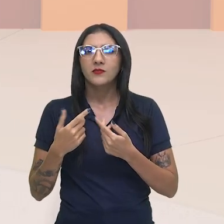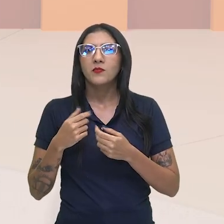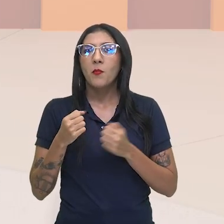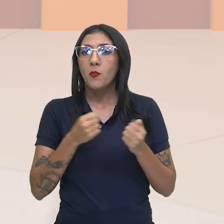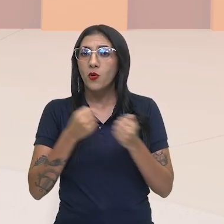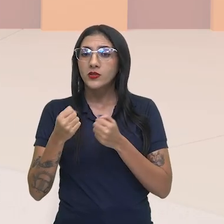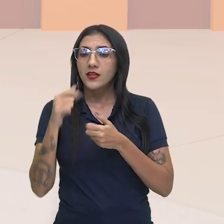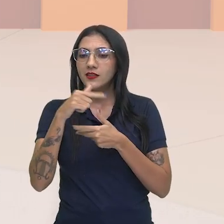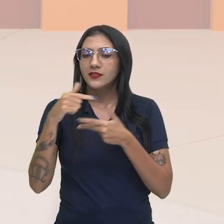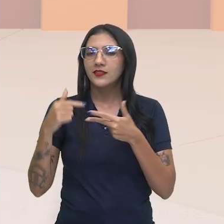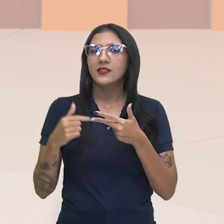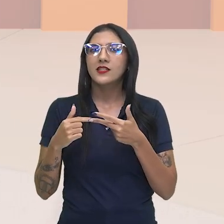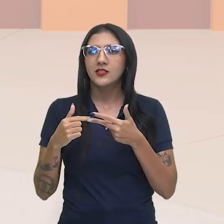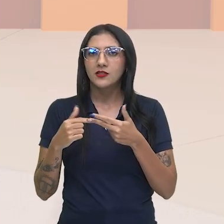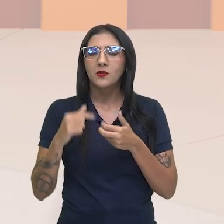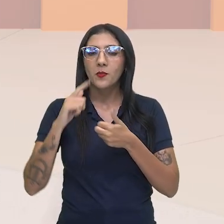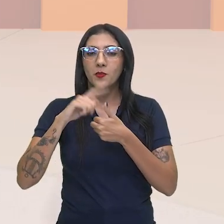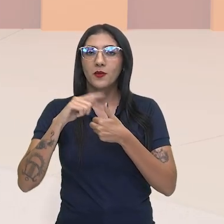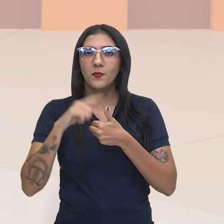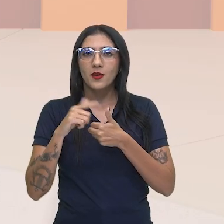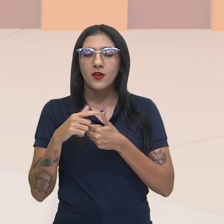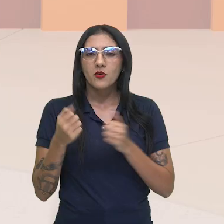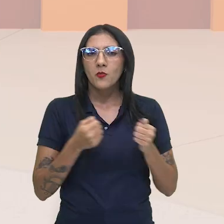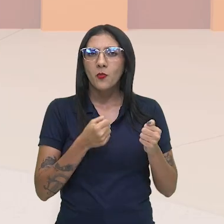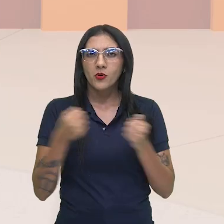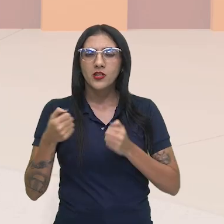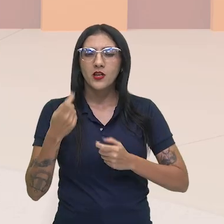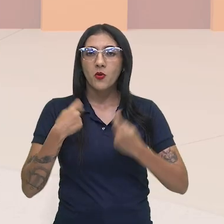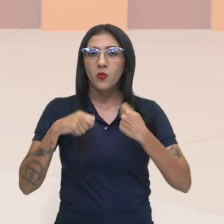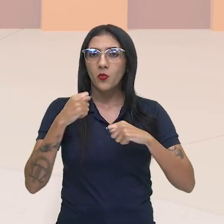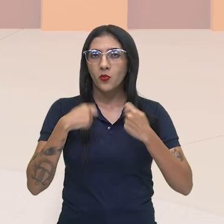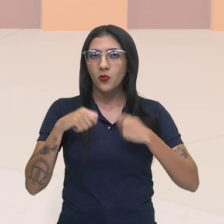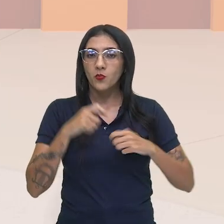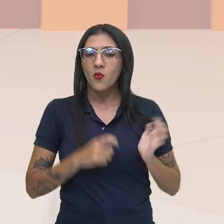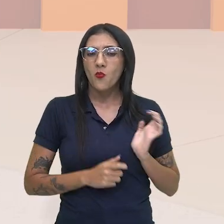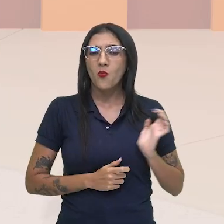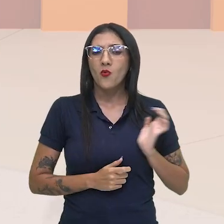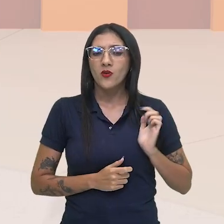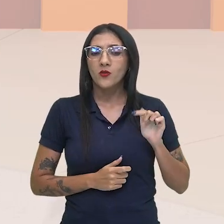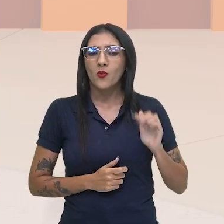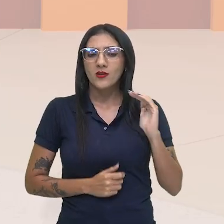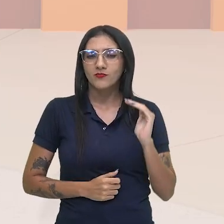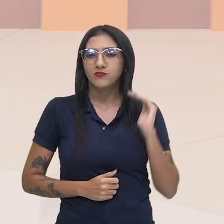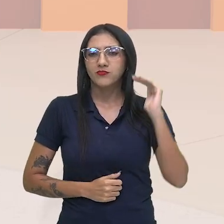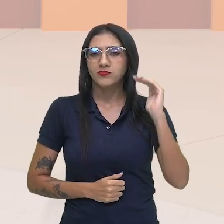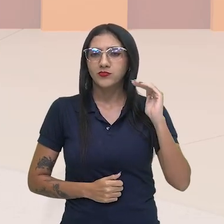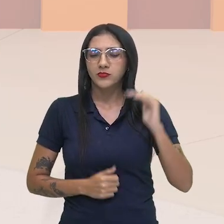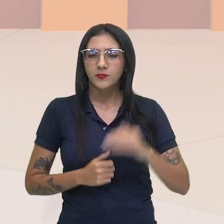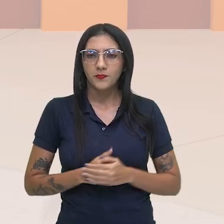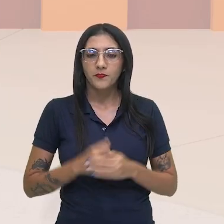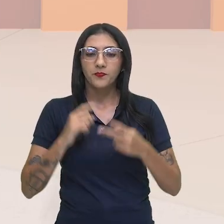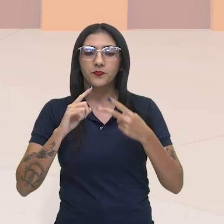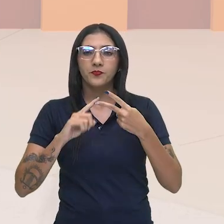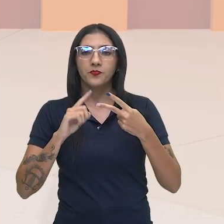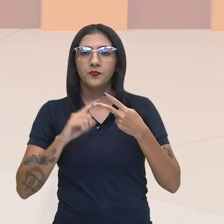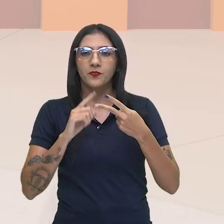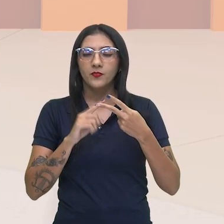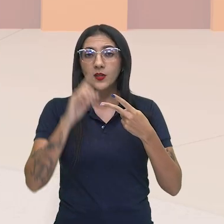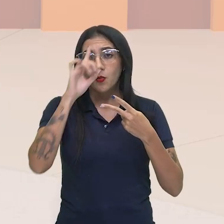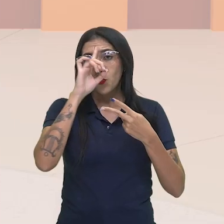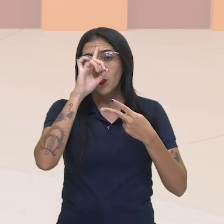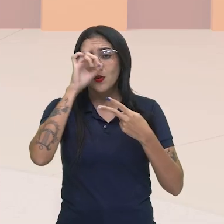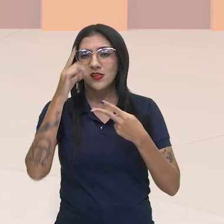baseado no rico, né? Sociedade em ricos e pobres, o rico é quem comanda, né? O poder ideológico, os